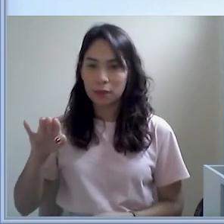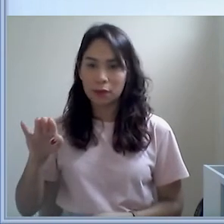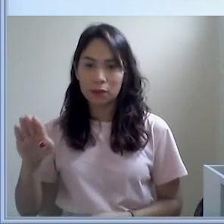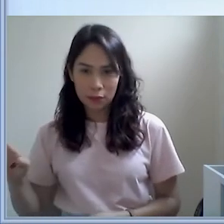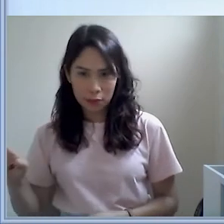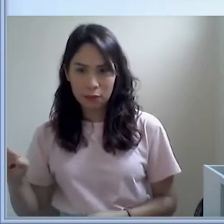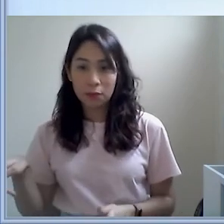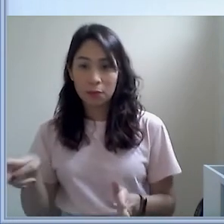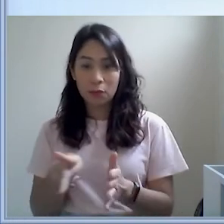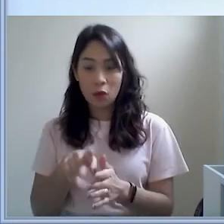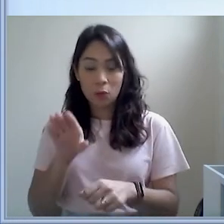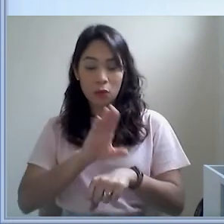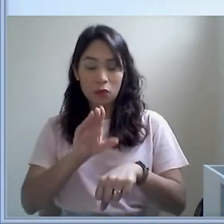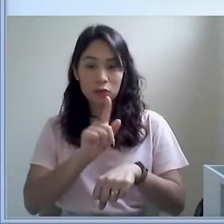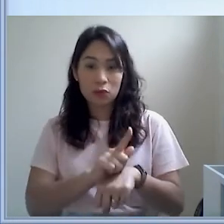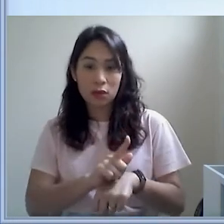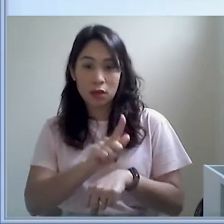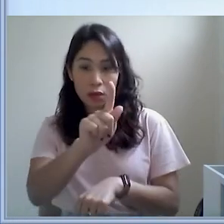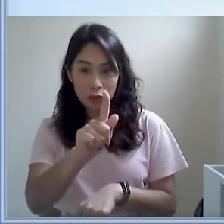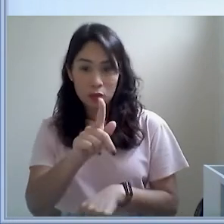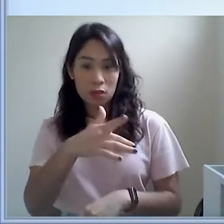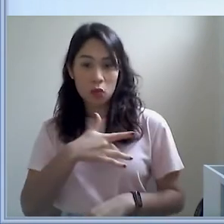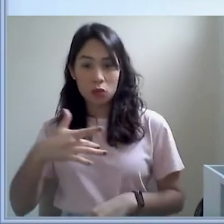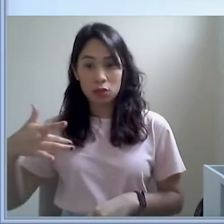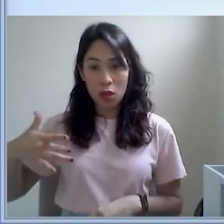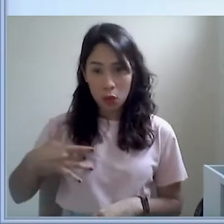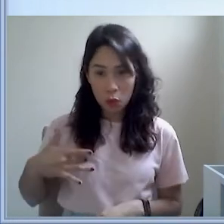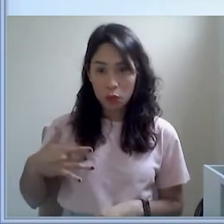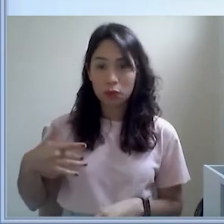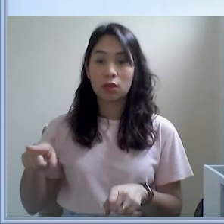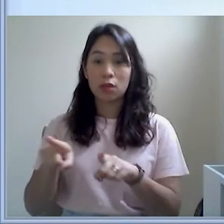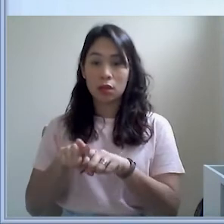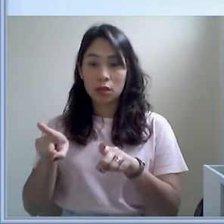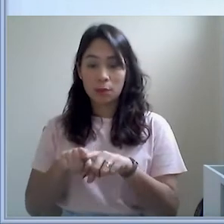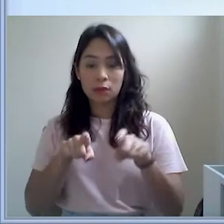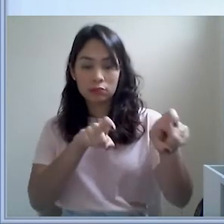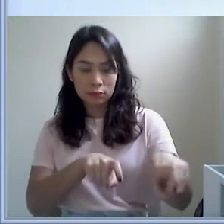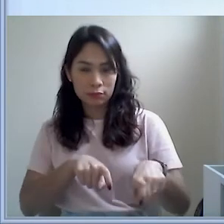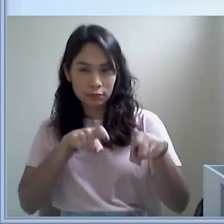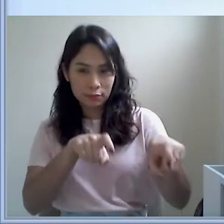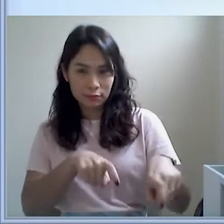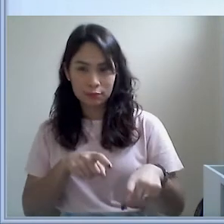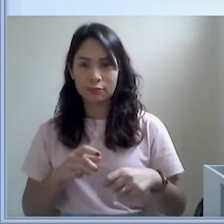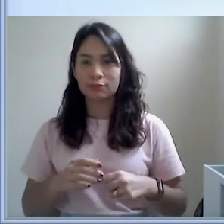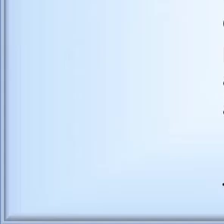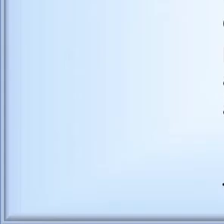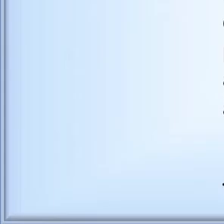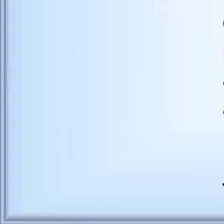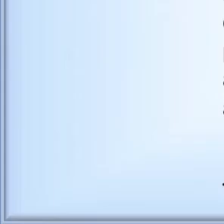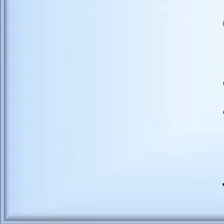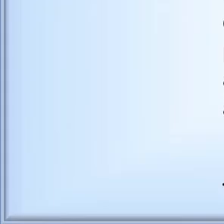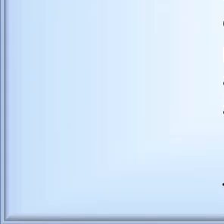de Ciências Biológicas e da Saúde e Centro de Ciências Agrárias Aplicadas.